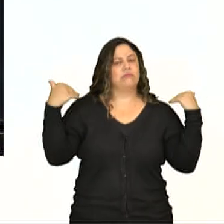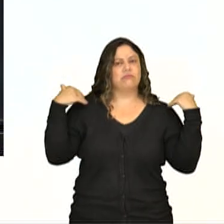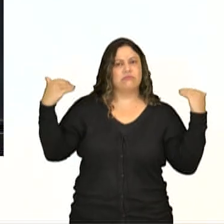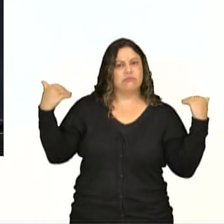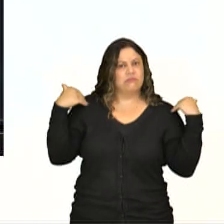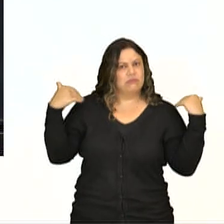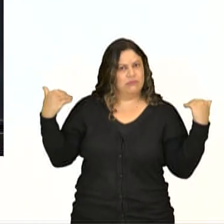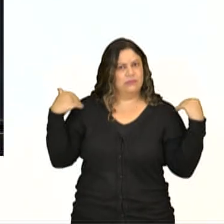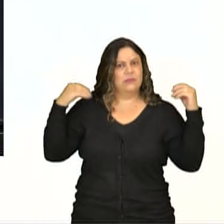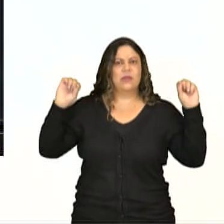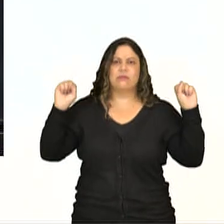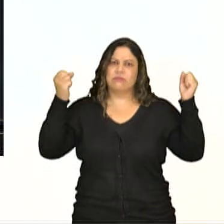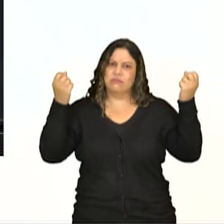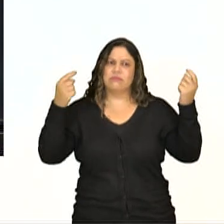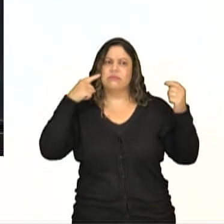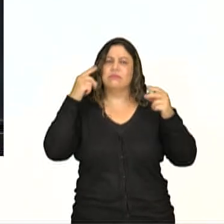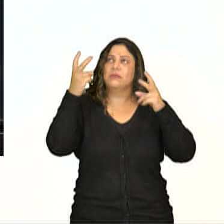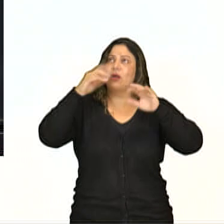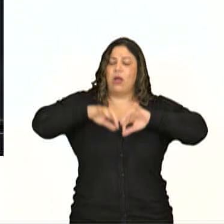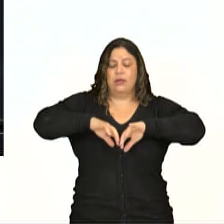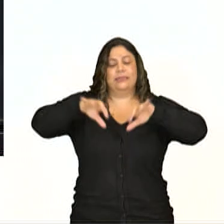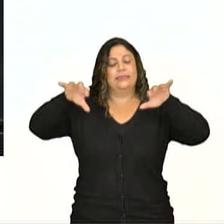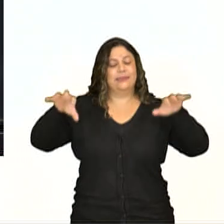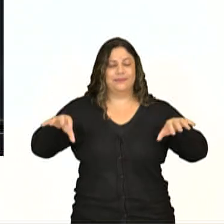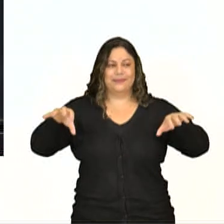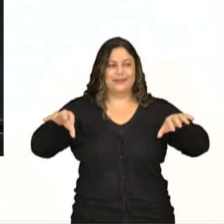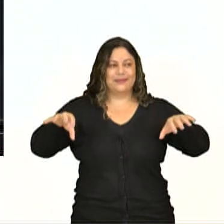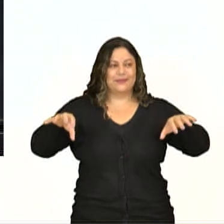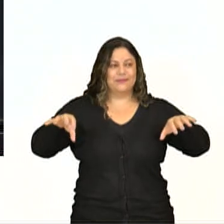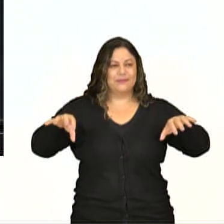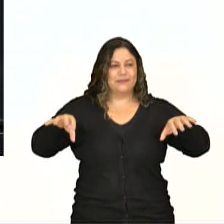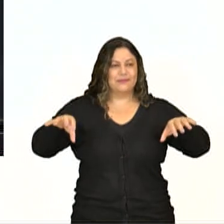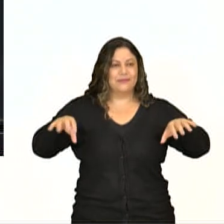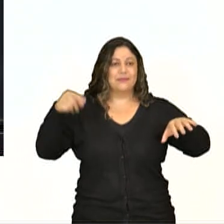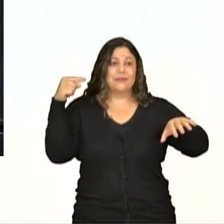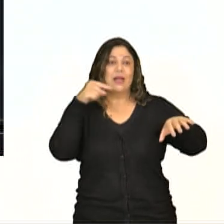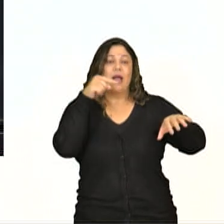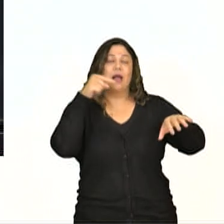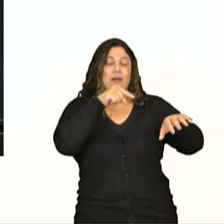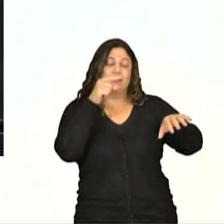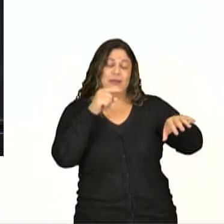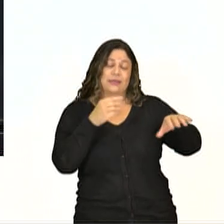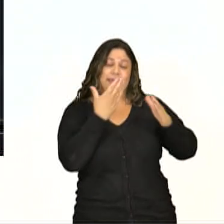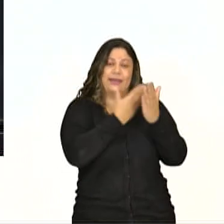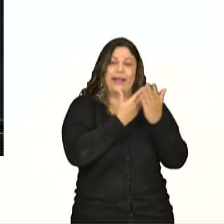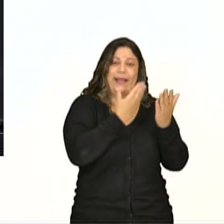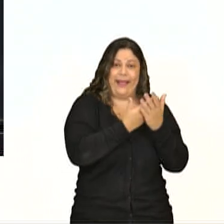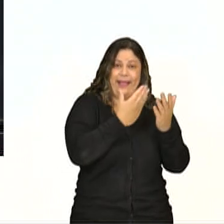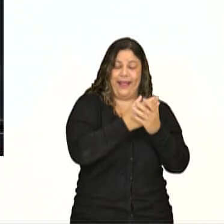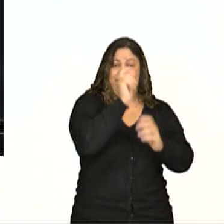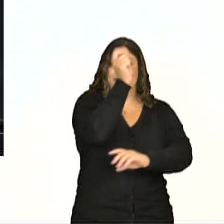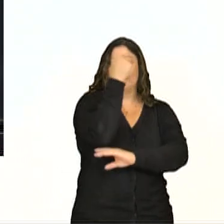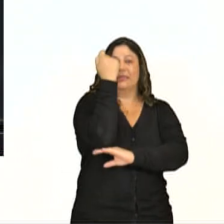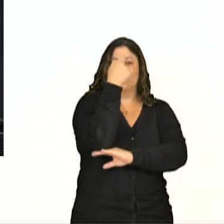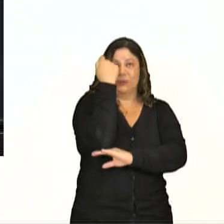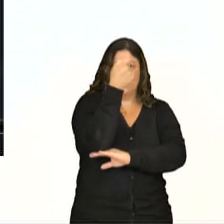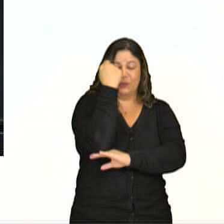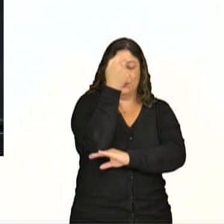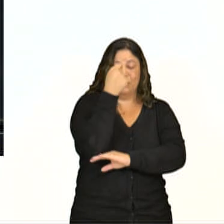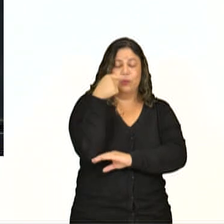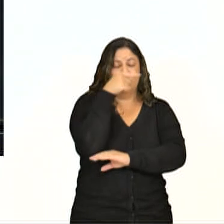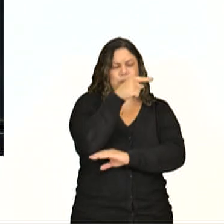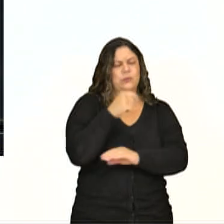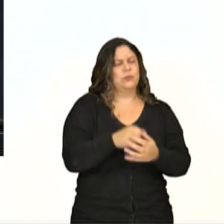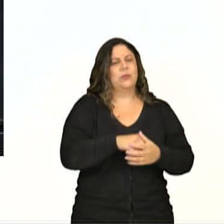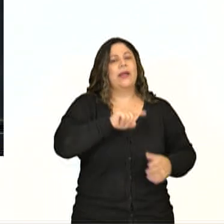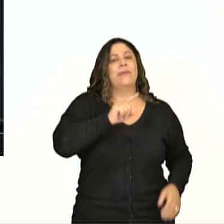imagem, elas estão separadas, tá? Então, essa aqui é uma imagem de uma aula de educação física em Porto Alegre, né, Rio Grande do Sul, na década